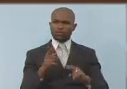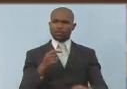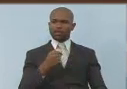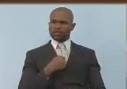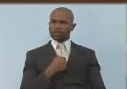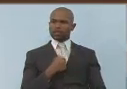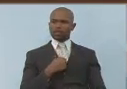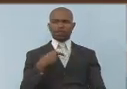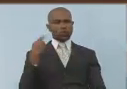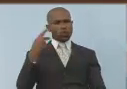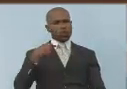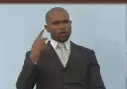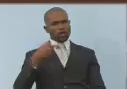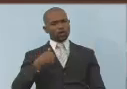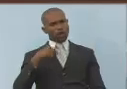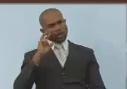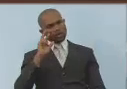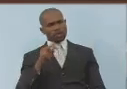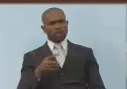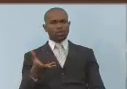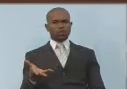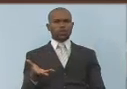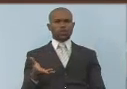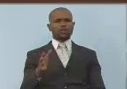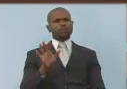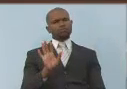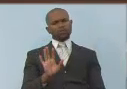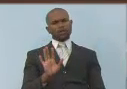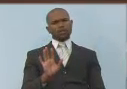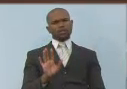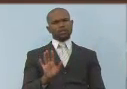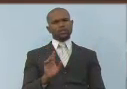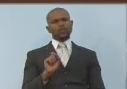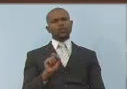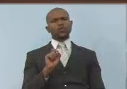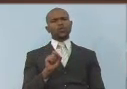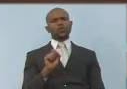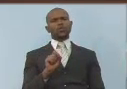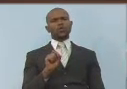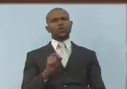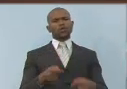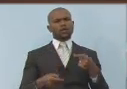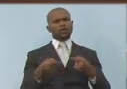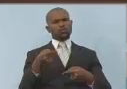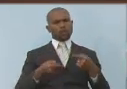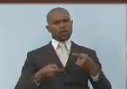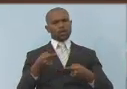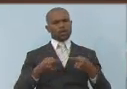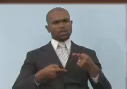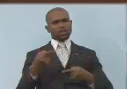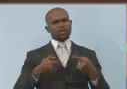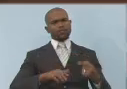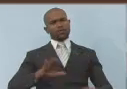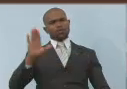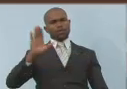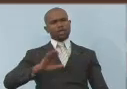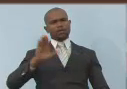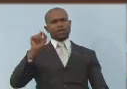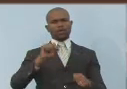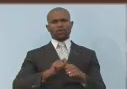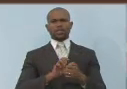sou vereadora, ouço isso. Mas que os políticos prometem, mas não